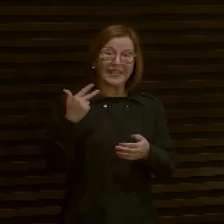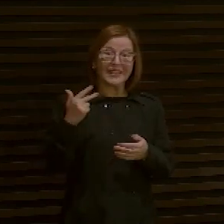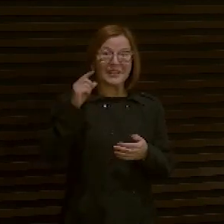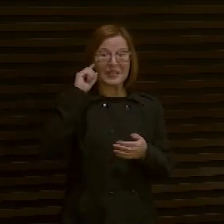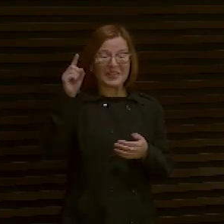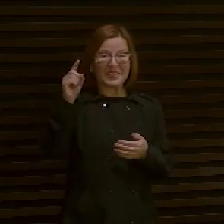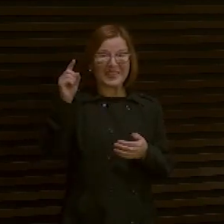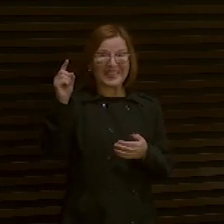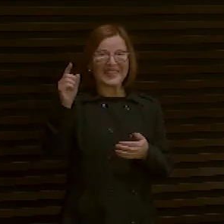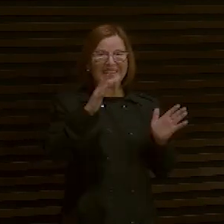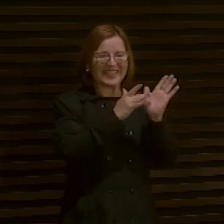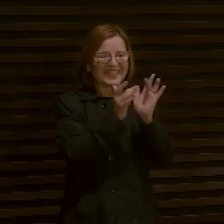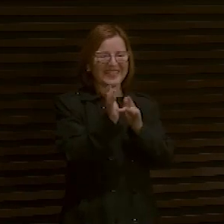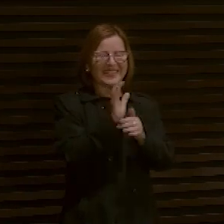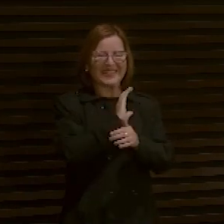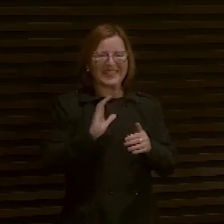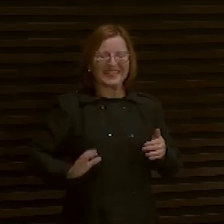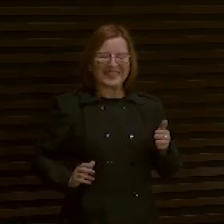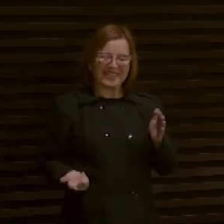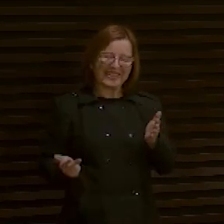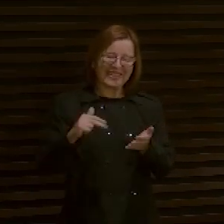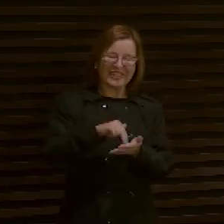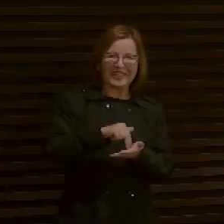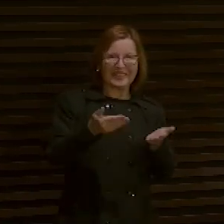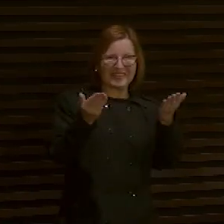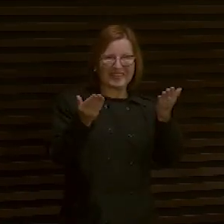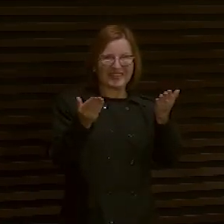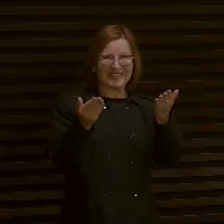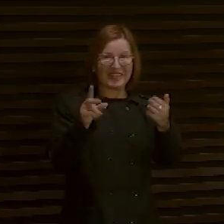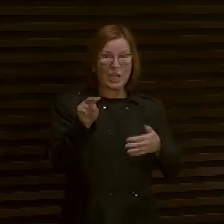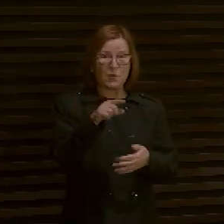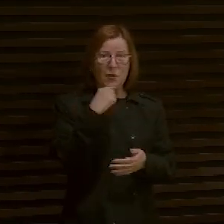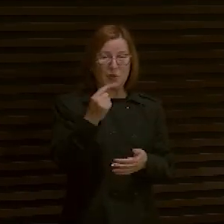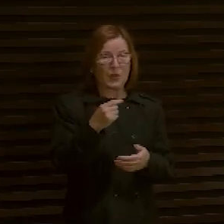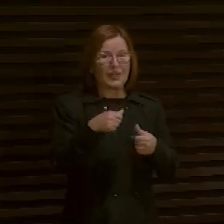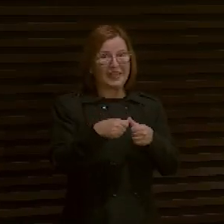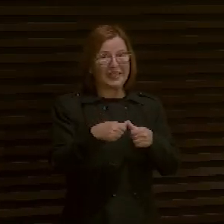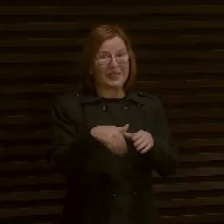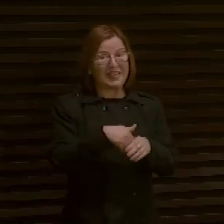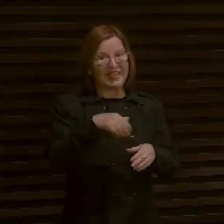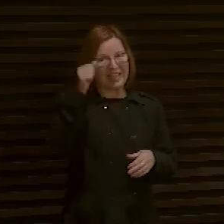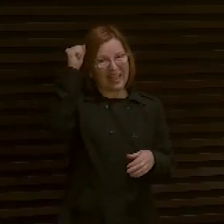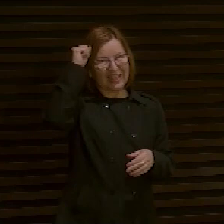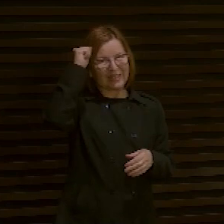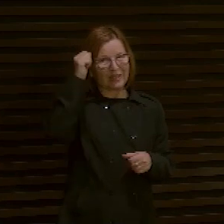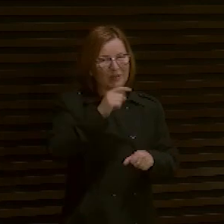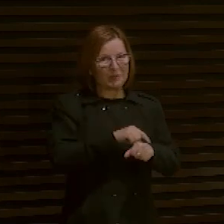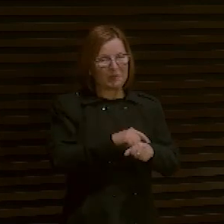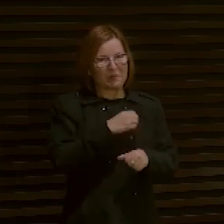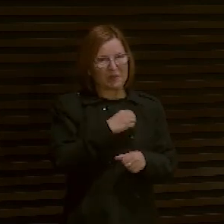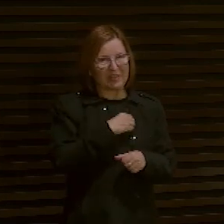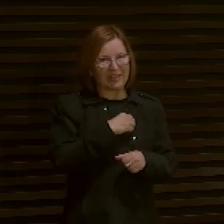ressuscita. E assim como nós estávamos lá em Adão, quando Adão pecou, assim como nós estávamos em